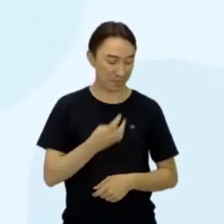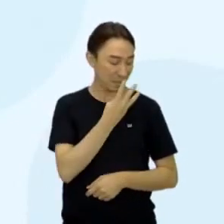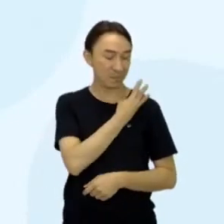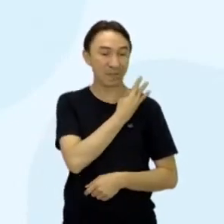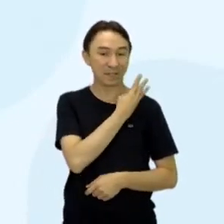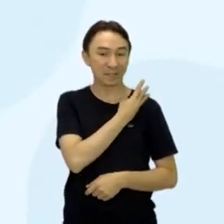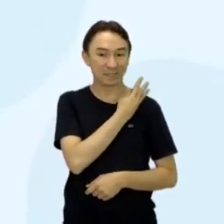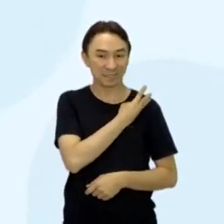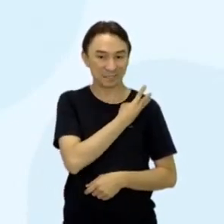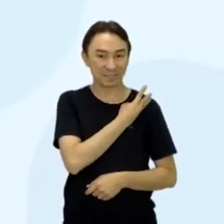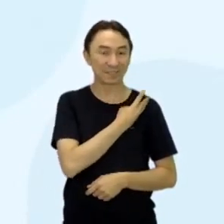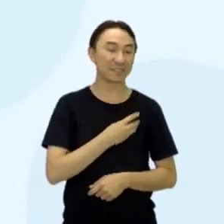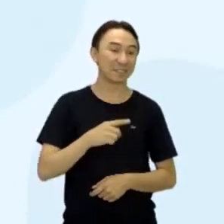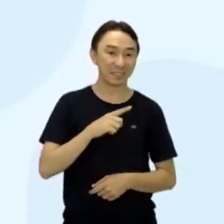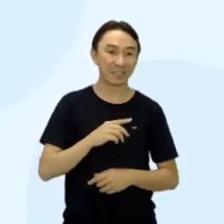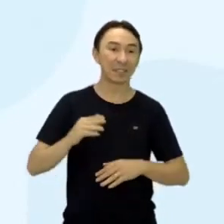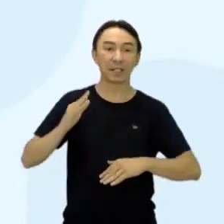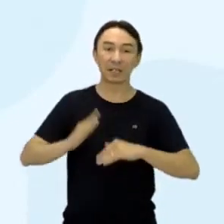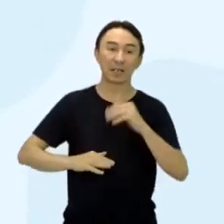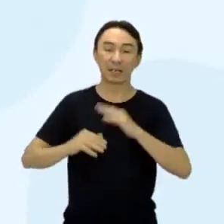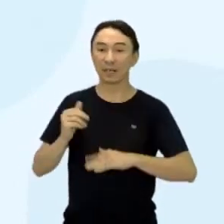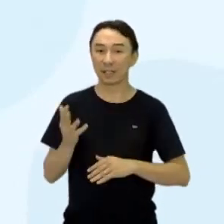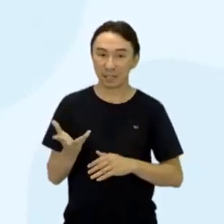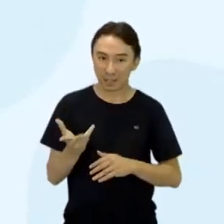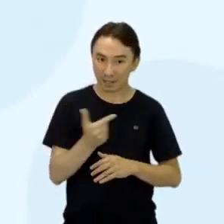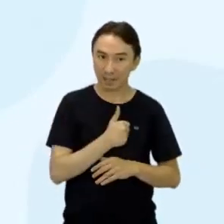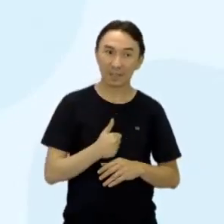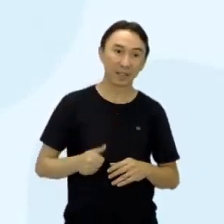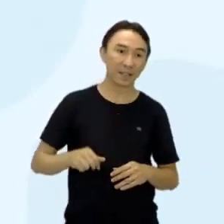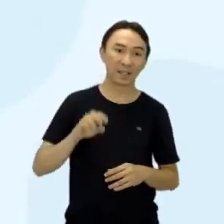hein? Habilidade referente ao currículo paulista